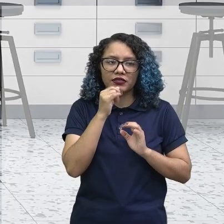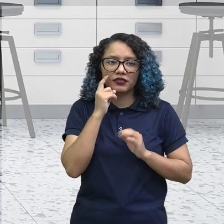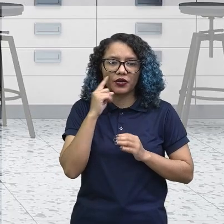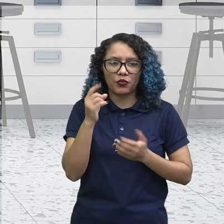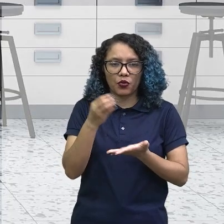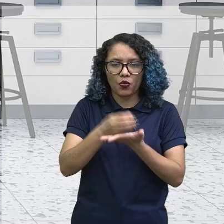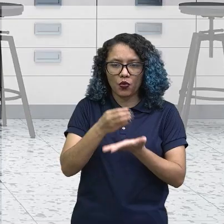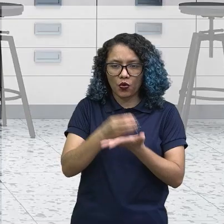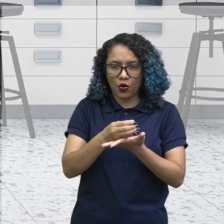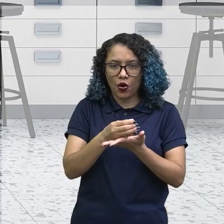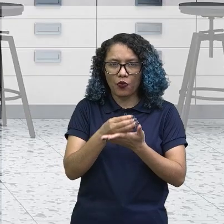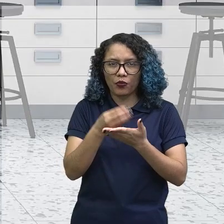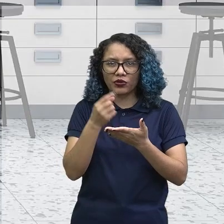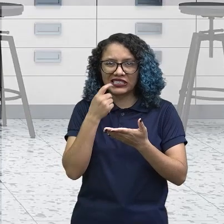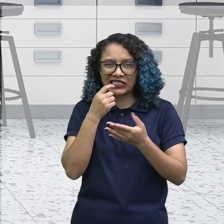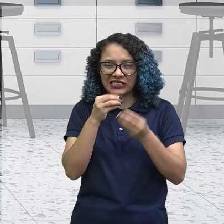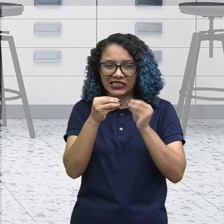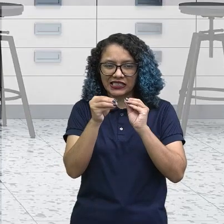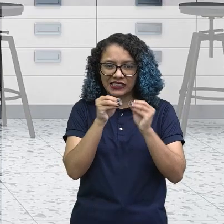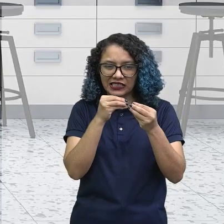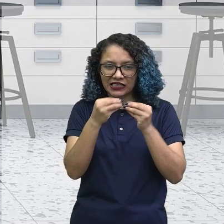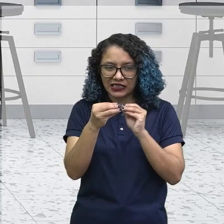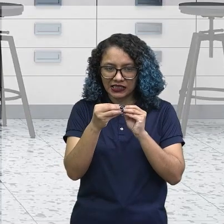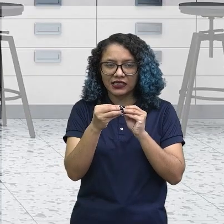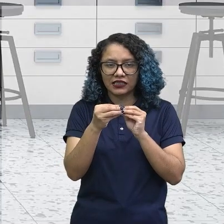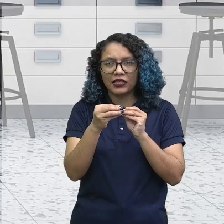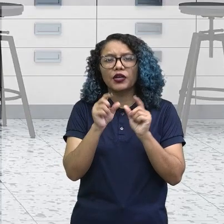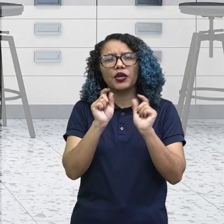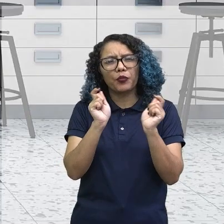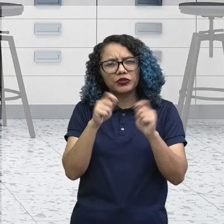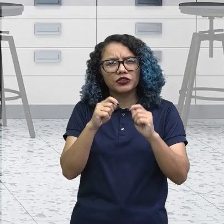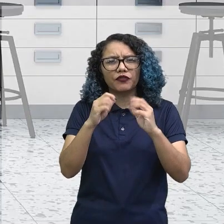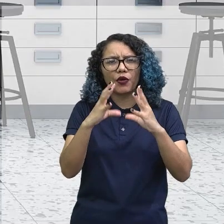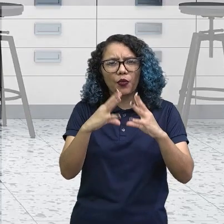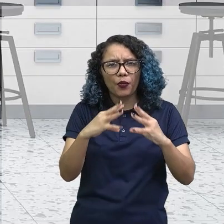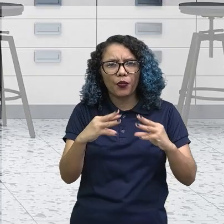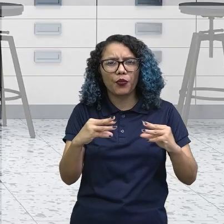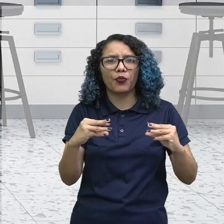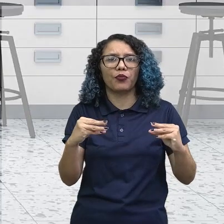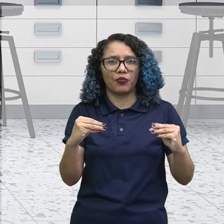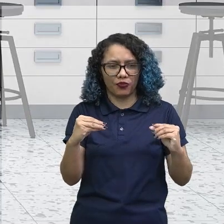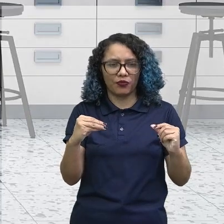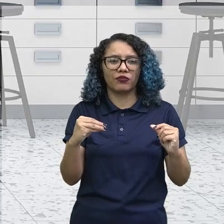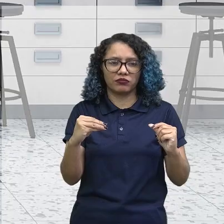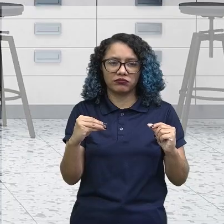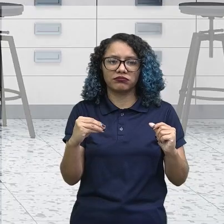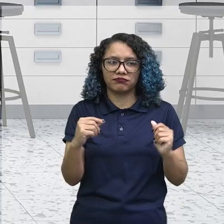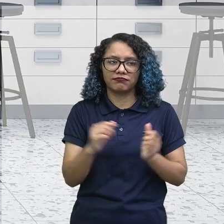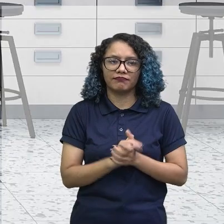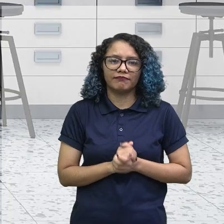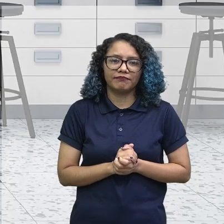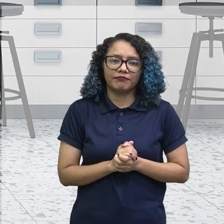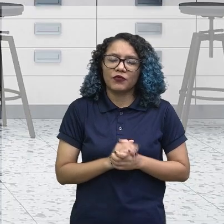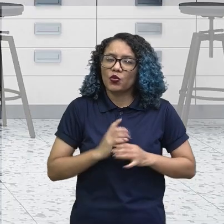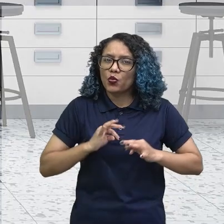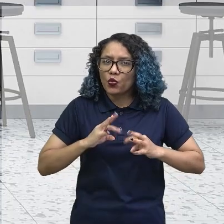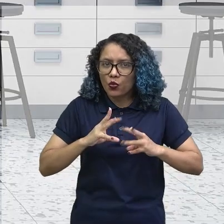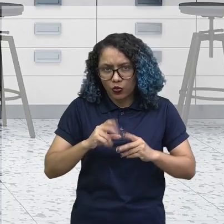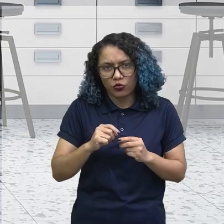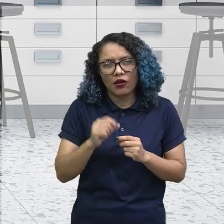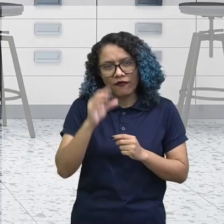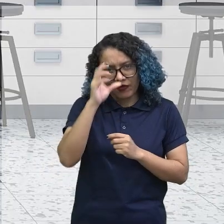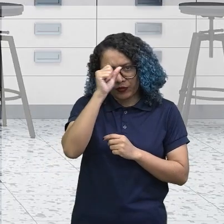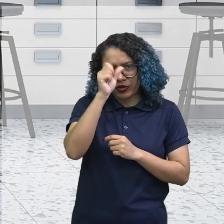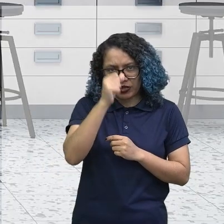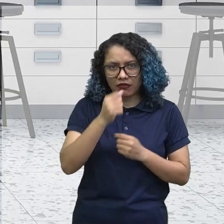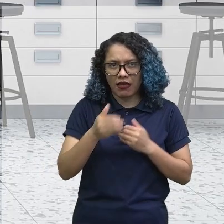copo plástico que é biodegradável, né, então todos esses exemplos aqui a gente vai observar no decorrer da nossa aula